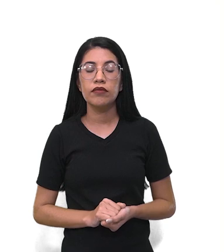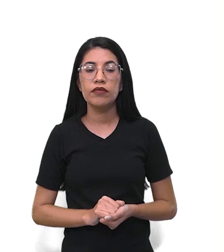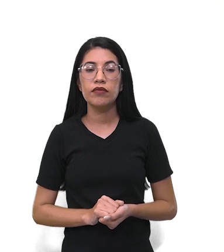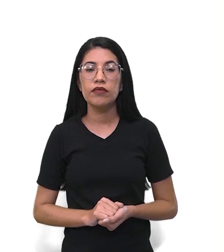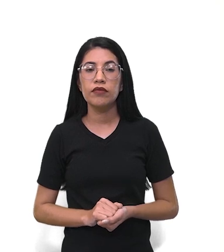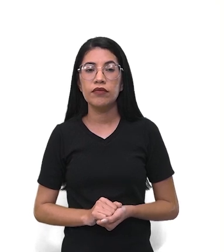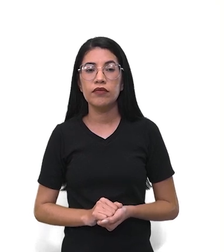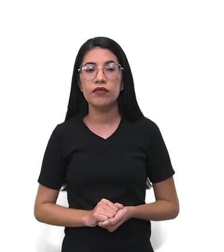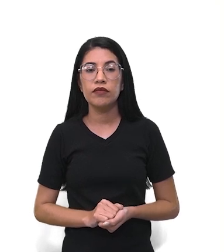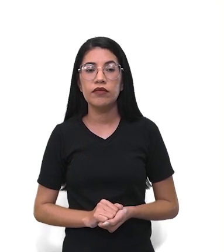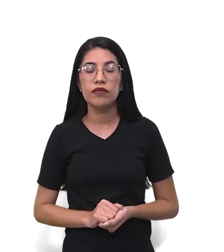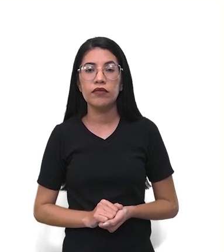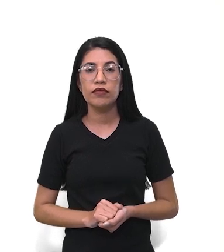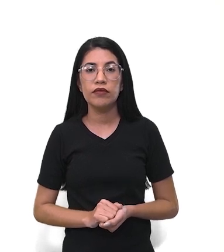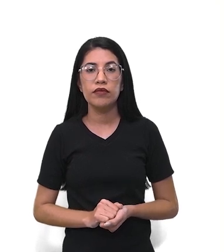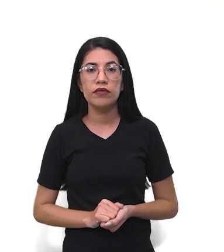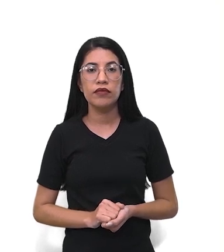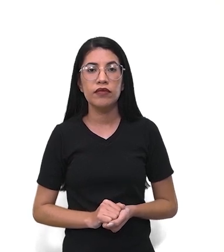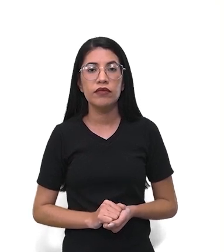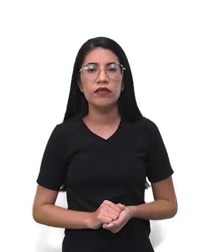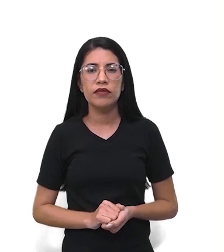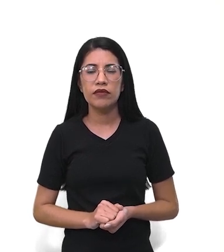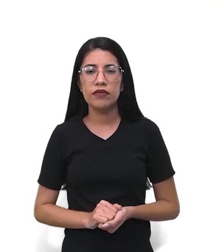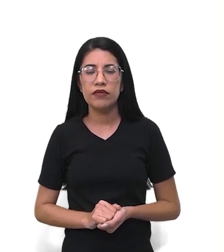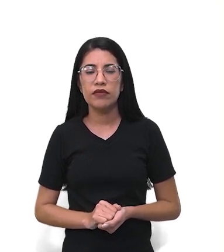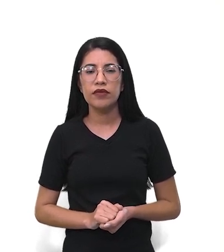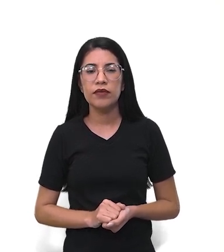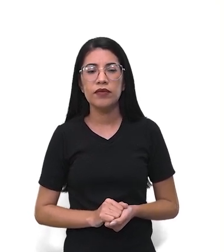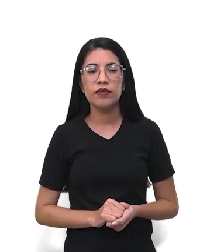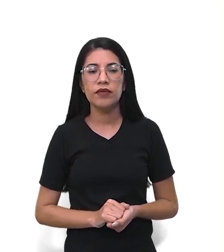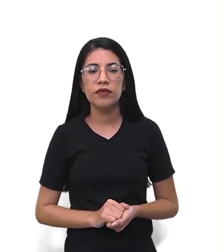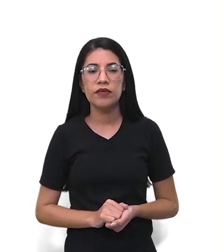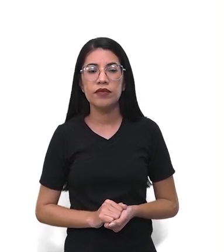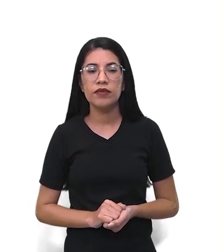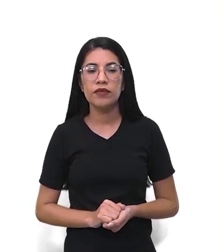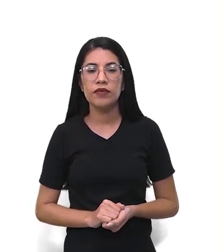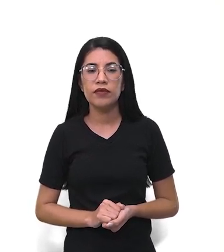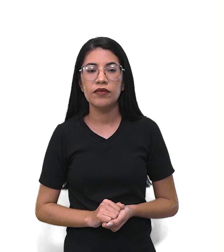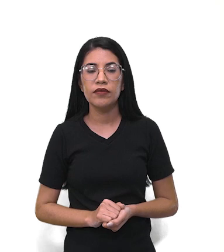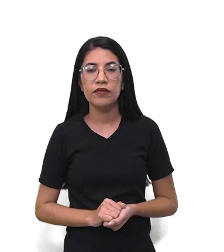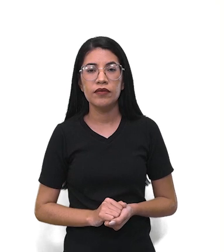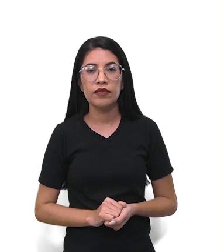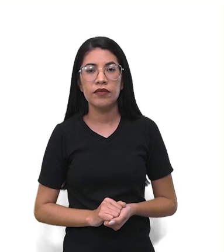Ó, o valor total será de 75 mil